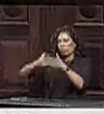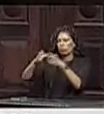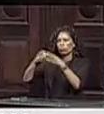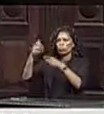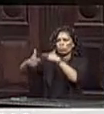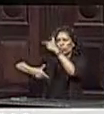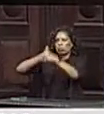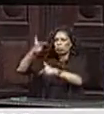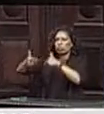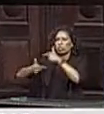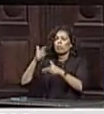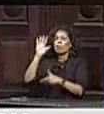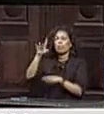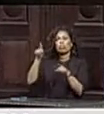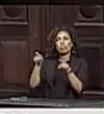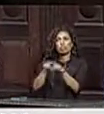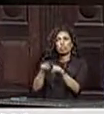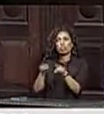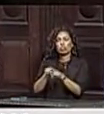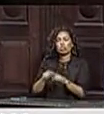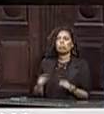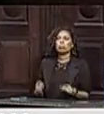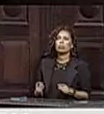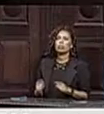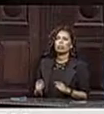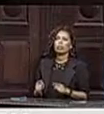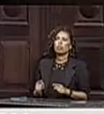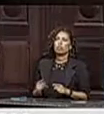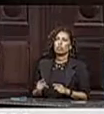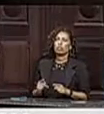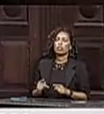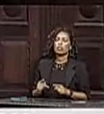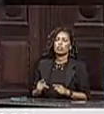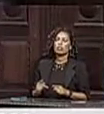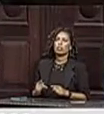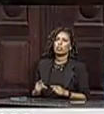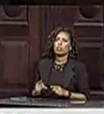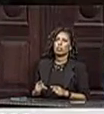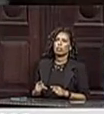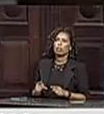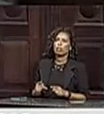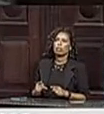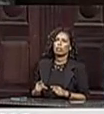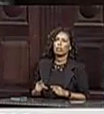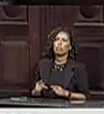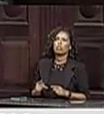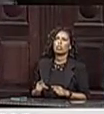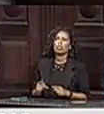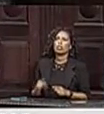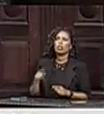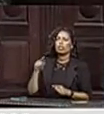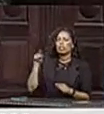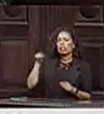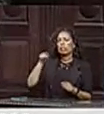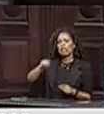mas também a luta para homenagear aqueles que foram perseguidos,